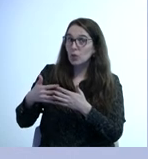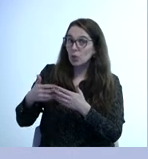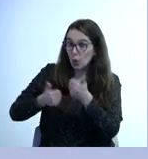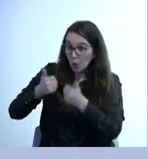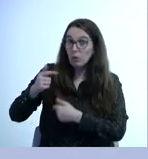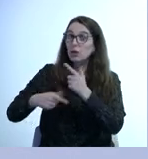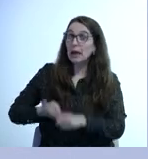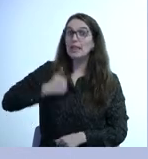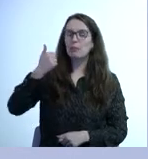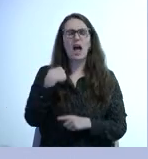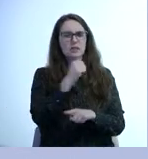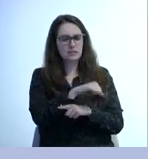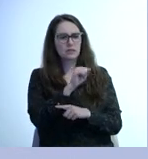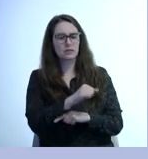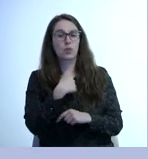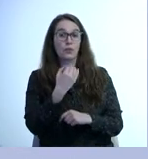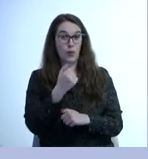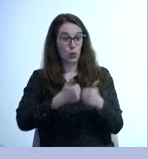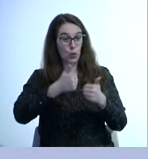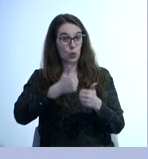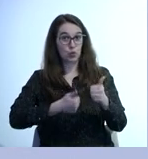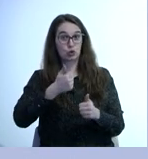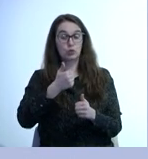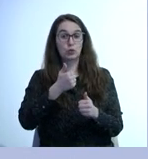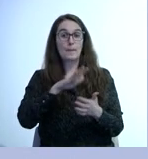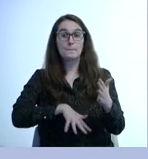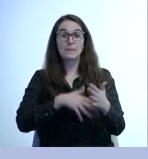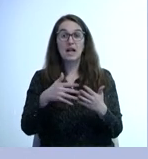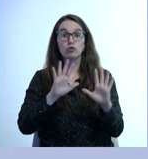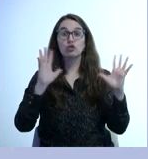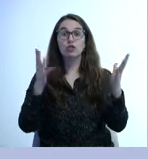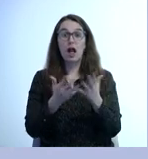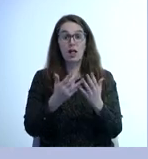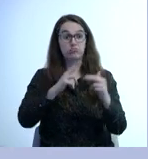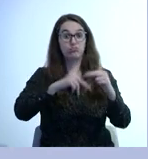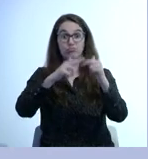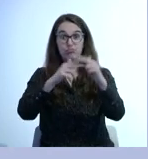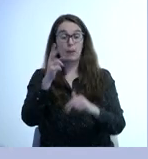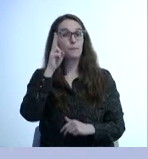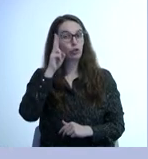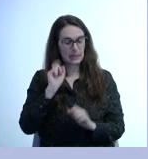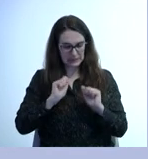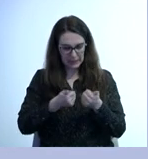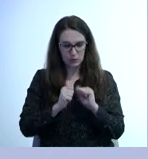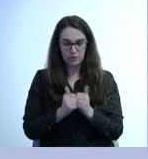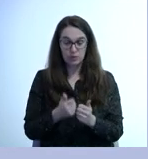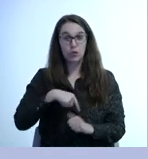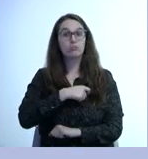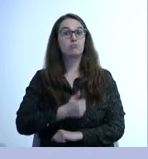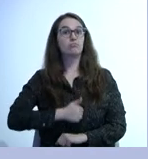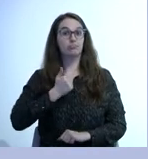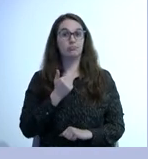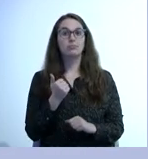Exatamente. Fizemos o concurso para o plano, a revisão do Plano Geral de Urbanização de Porto Alegre, ganhamos, e ficamos com o